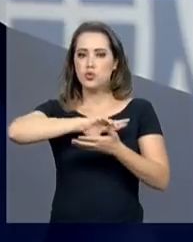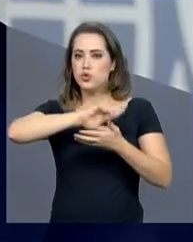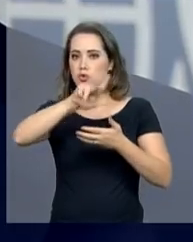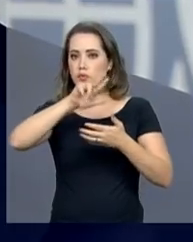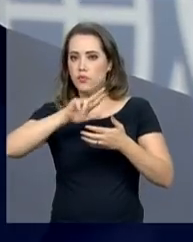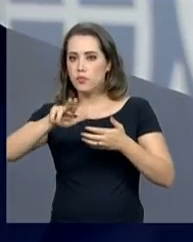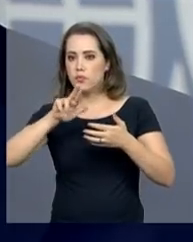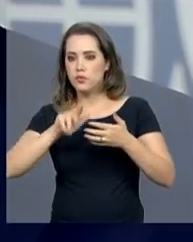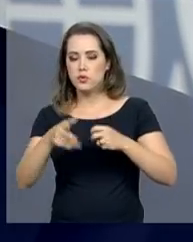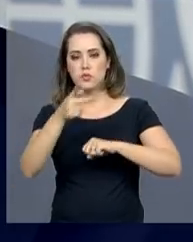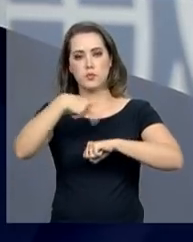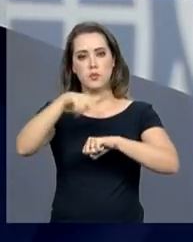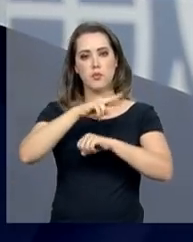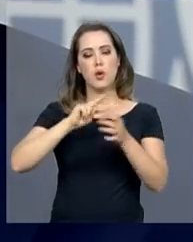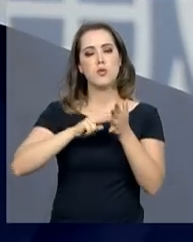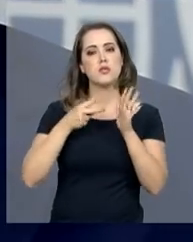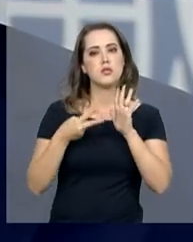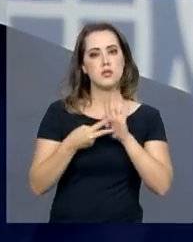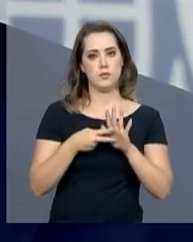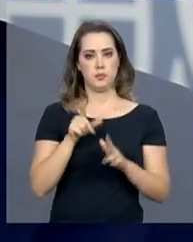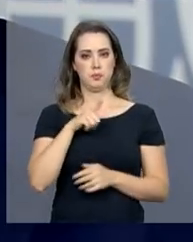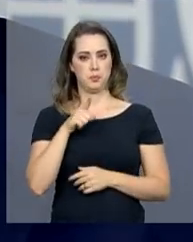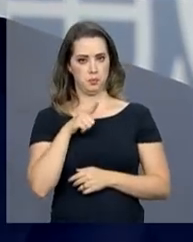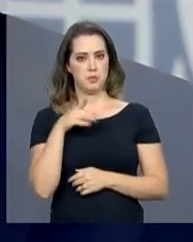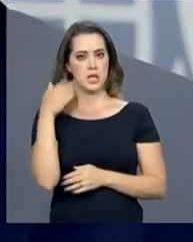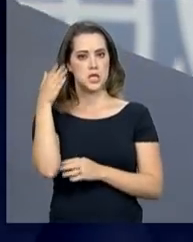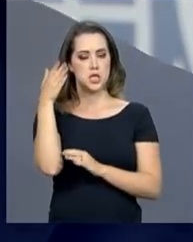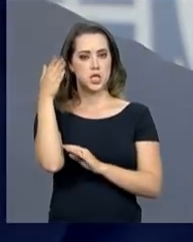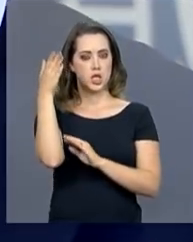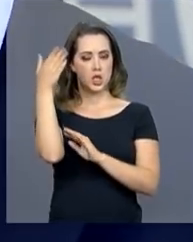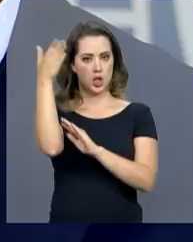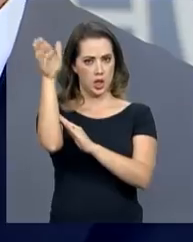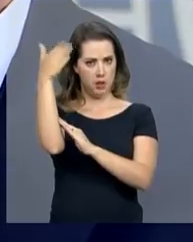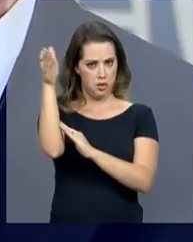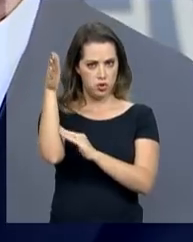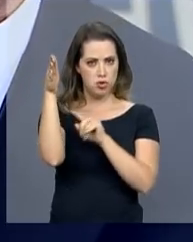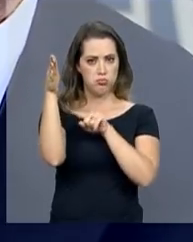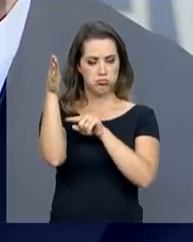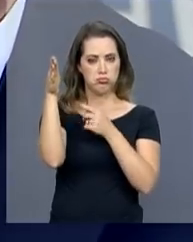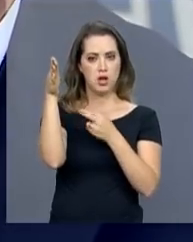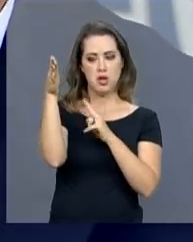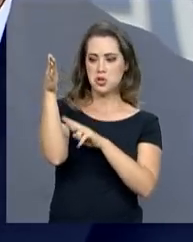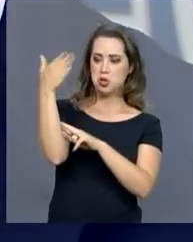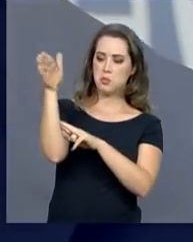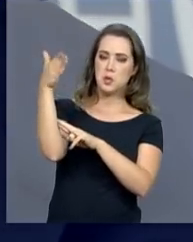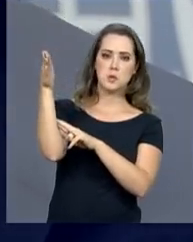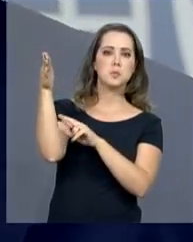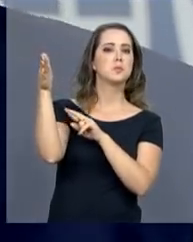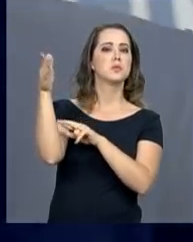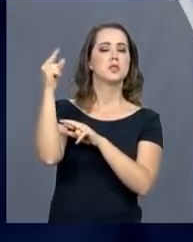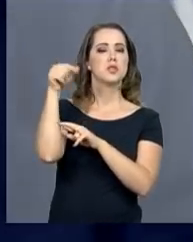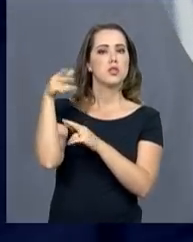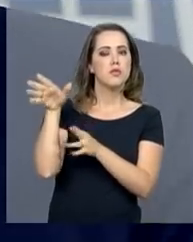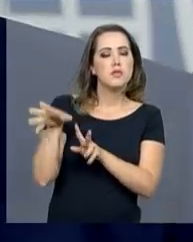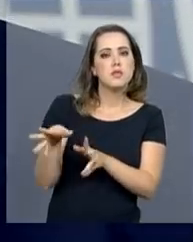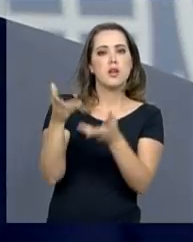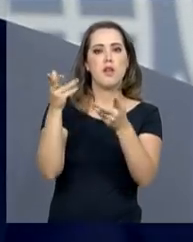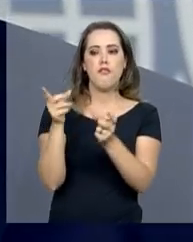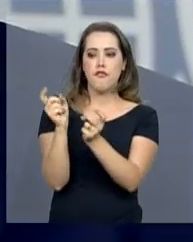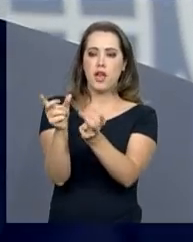ou seja você tem a diplomacia parlamentar você tem de planos de negócios quando você incentivo incrementa